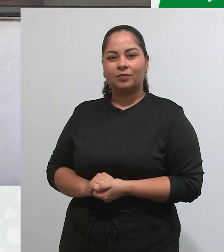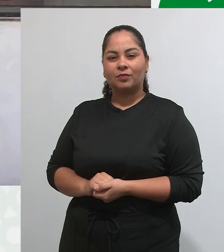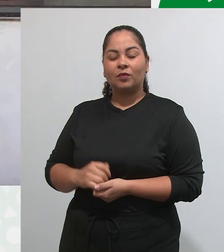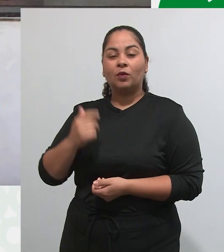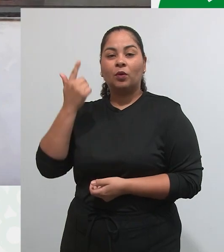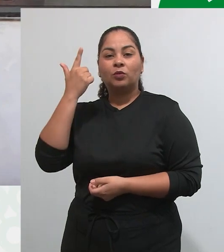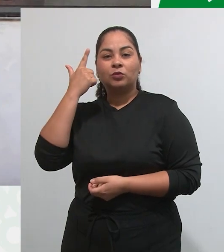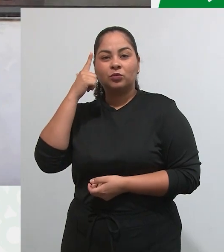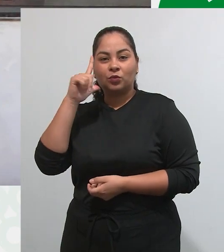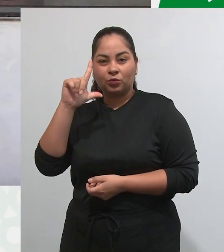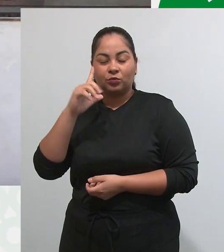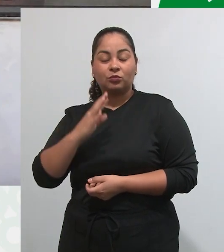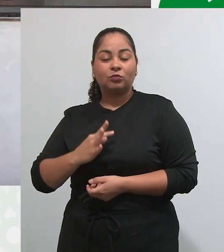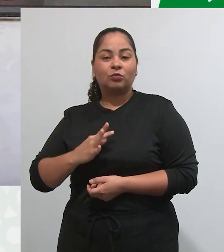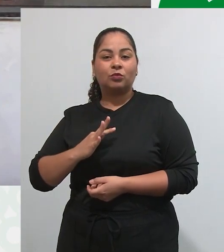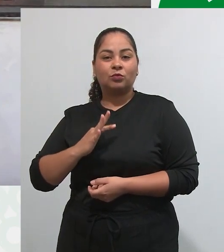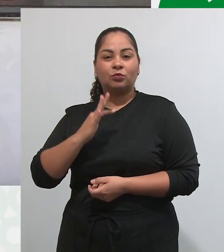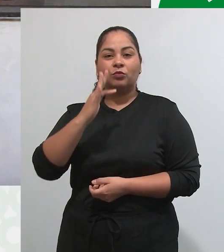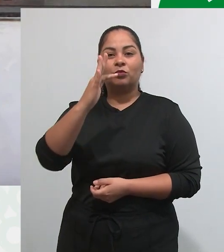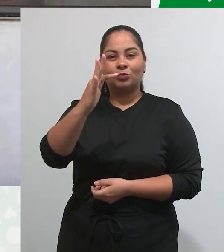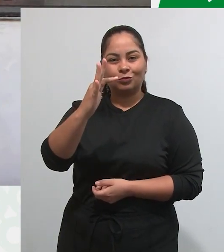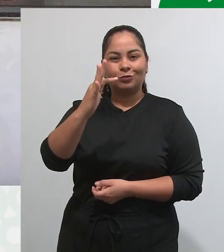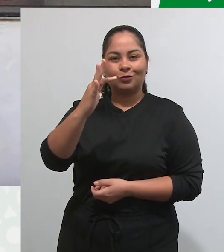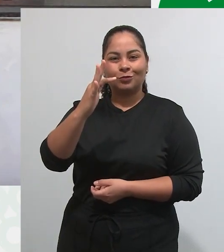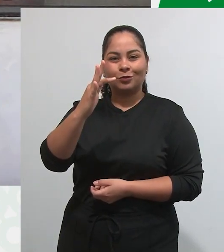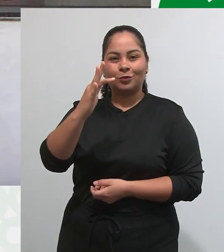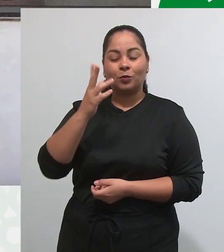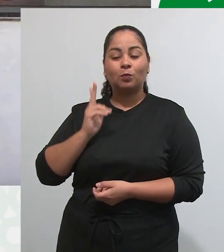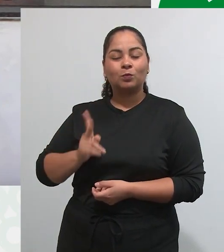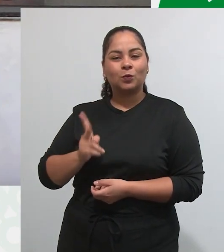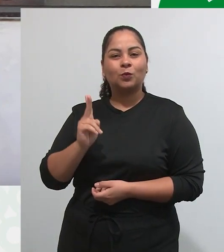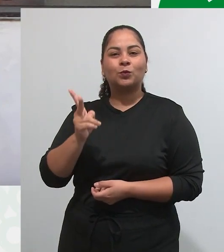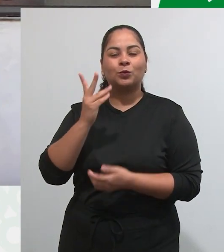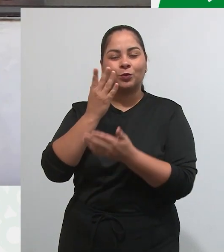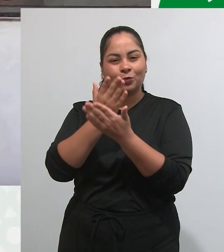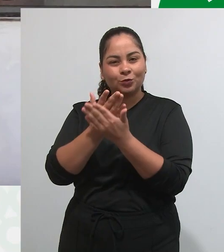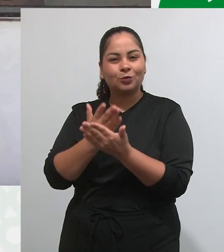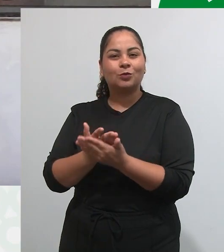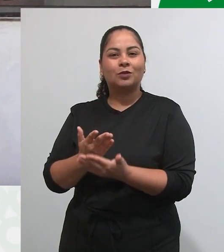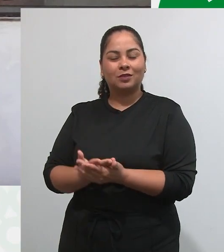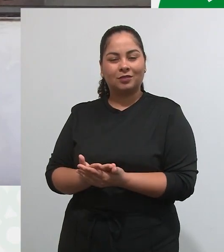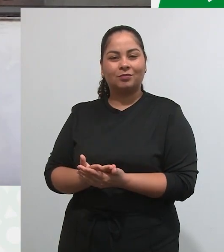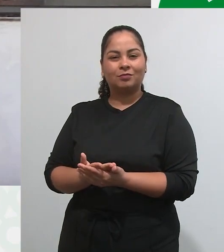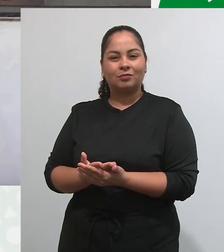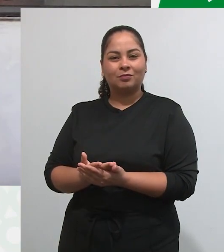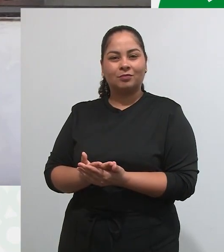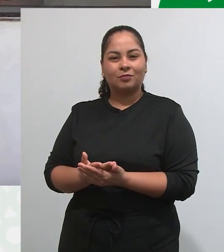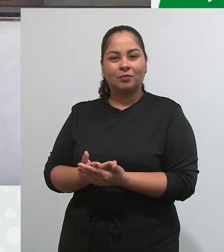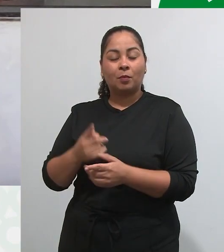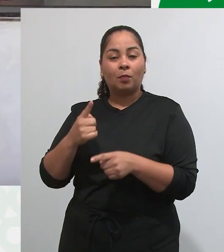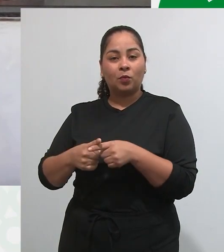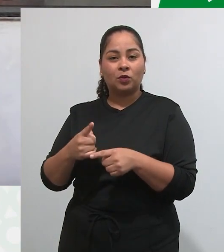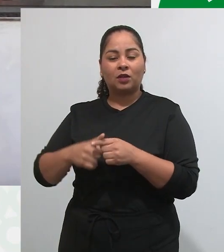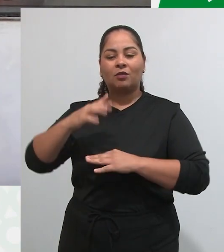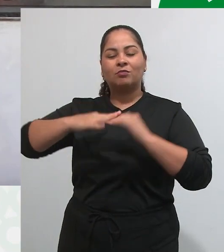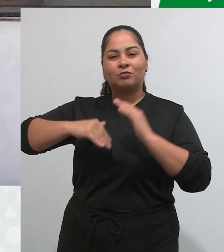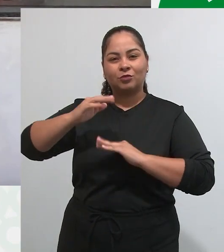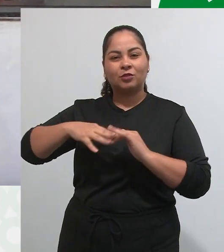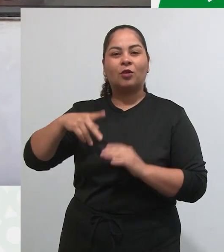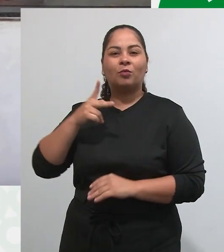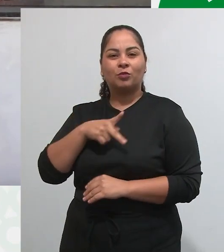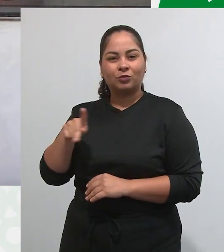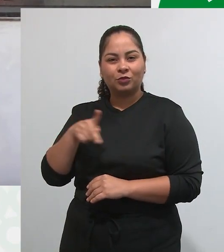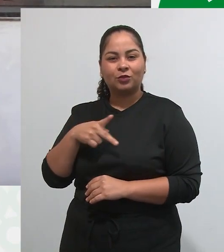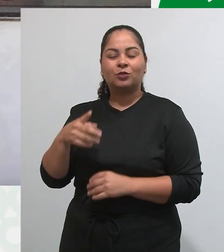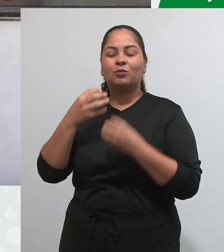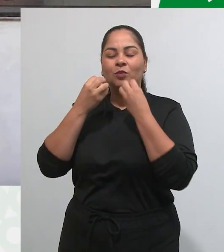a partir de ver essa mensagem, que tenha ânimo e que seja educador.